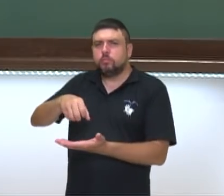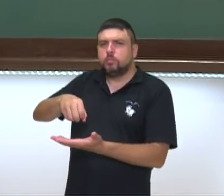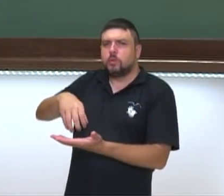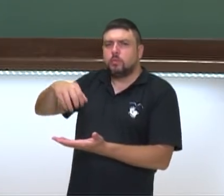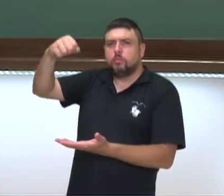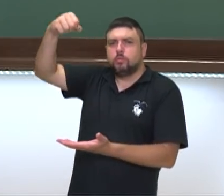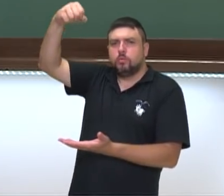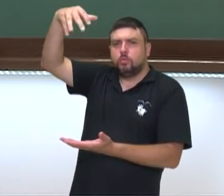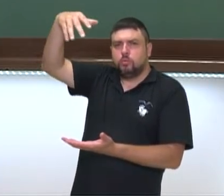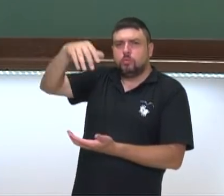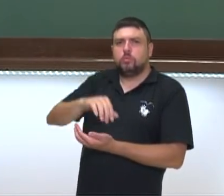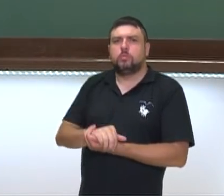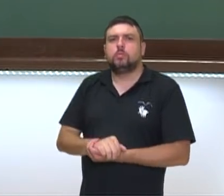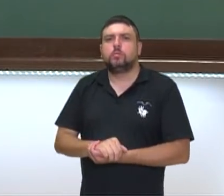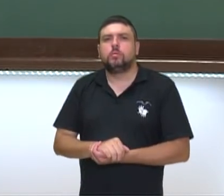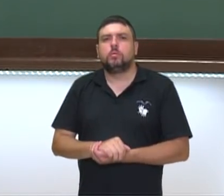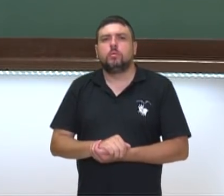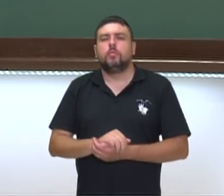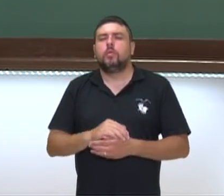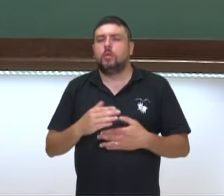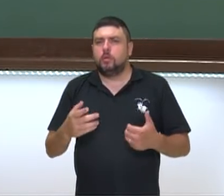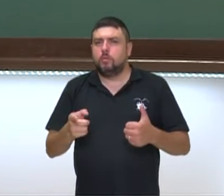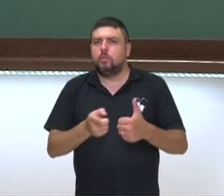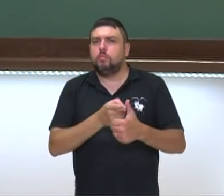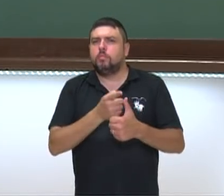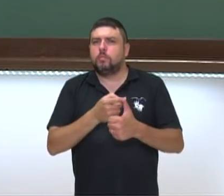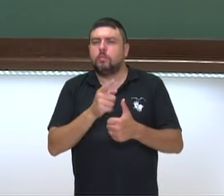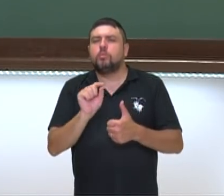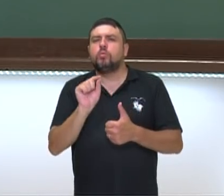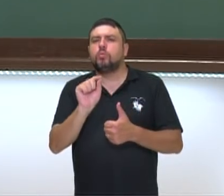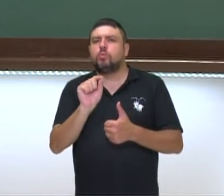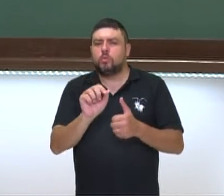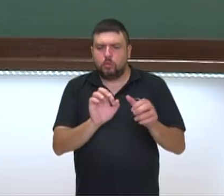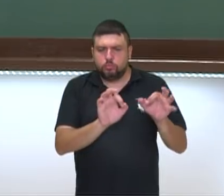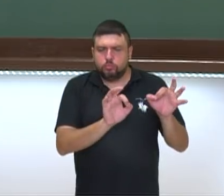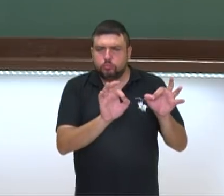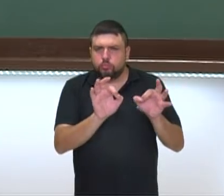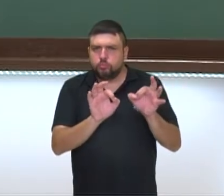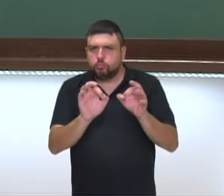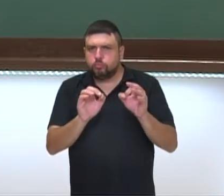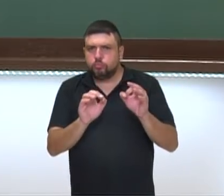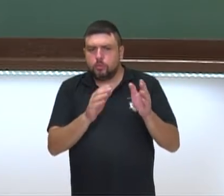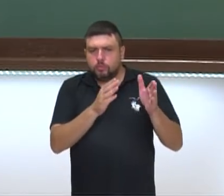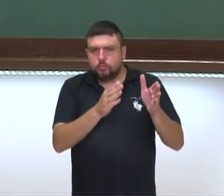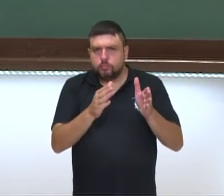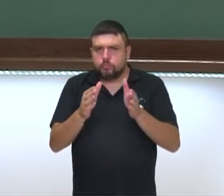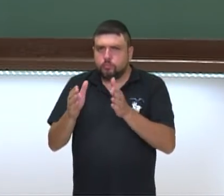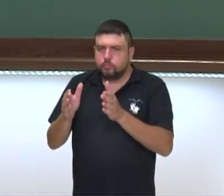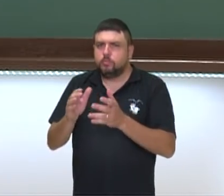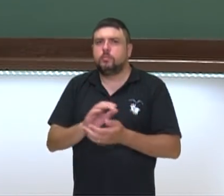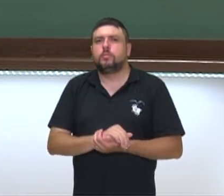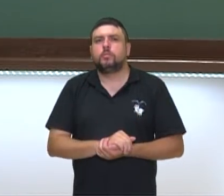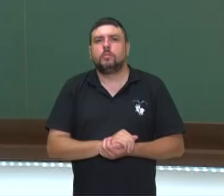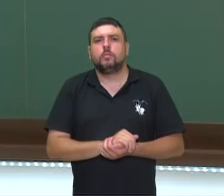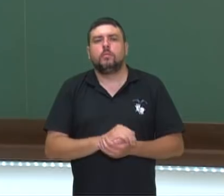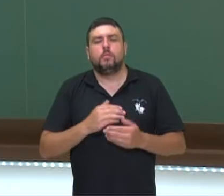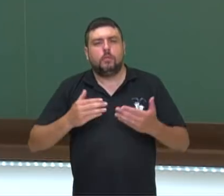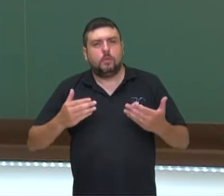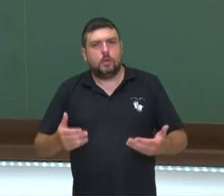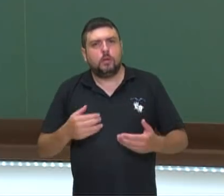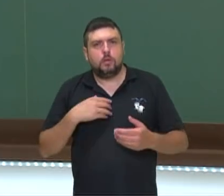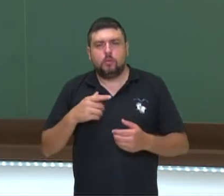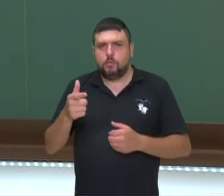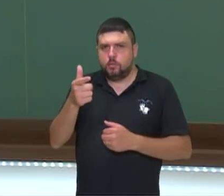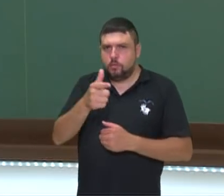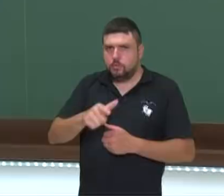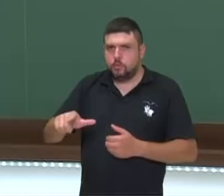coisa que a gente tem que fazer é organizar os dados. Sempre que a gente vai resolver um problema, organização dos dados. Então, reforçando